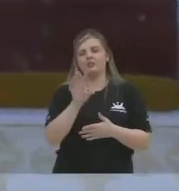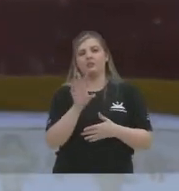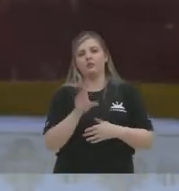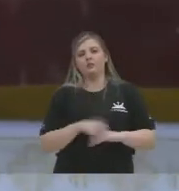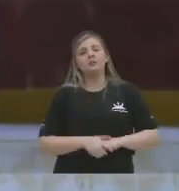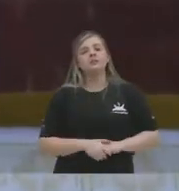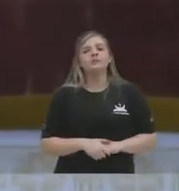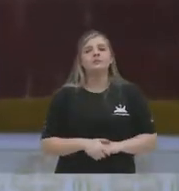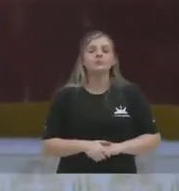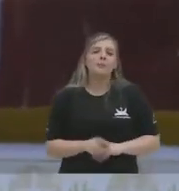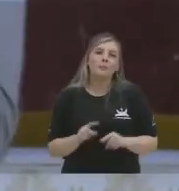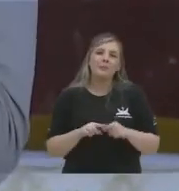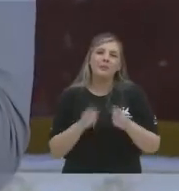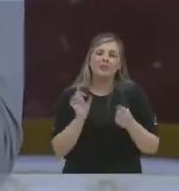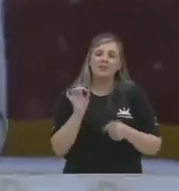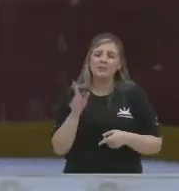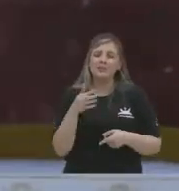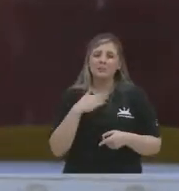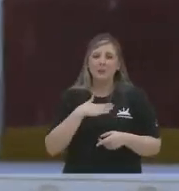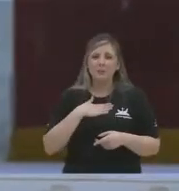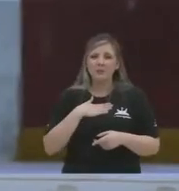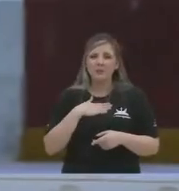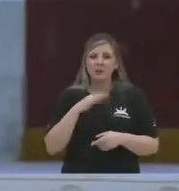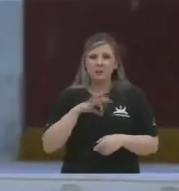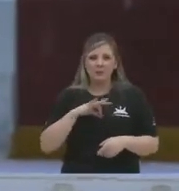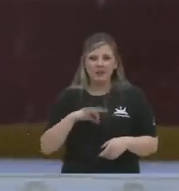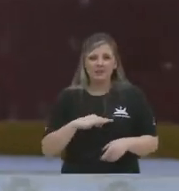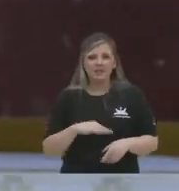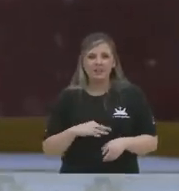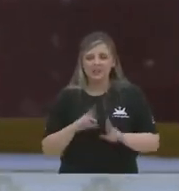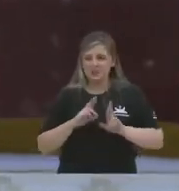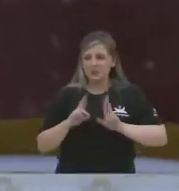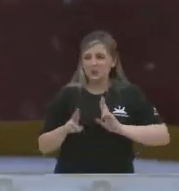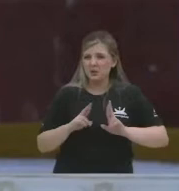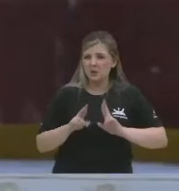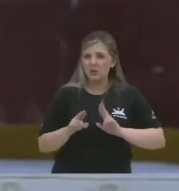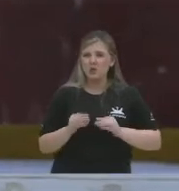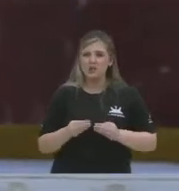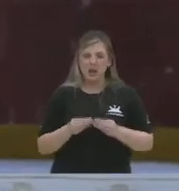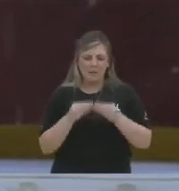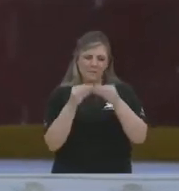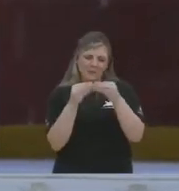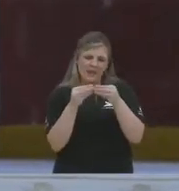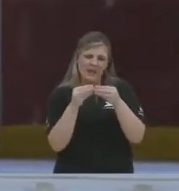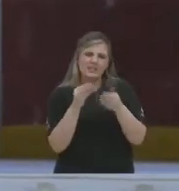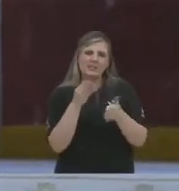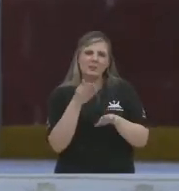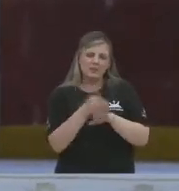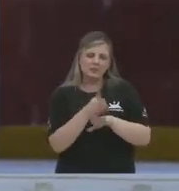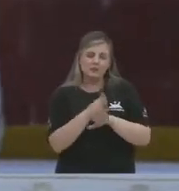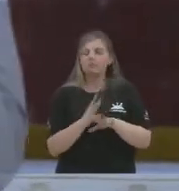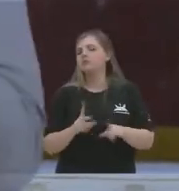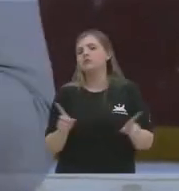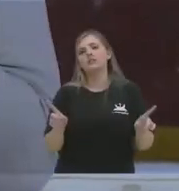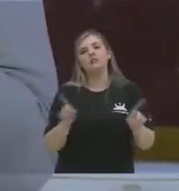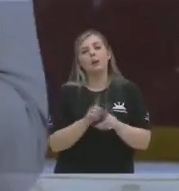Mas só para mim, padre, que sou uma pessoa religiosa que vai na missa? Para todos.